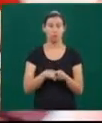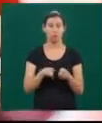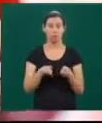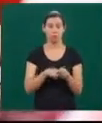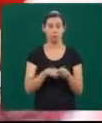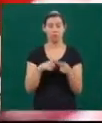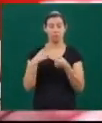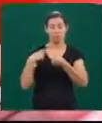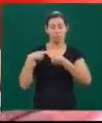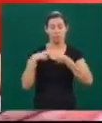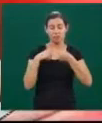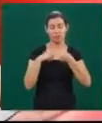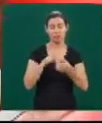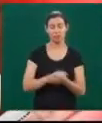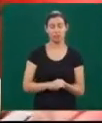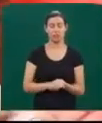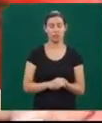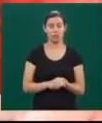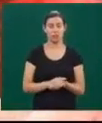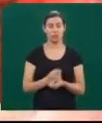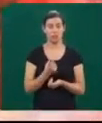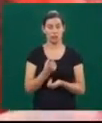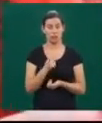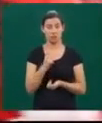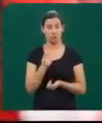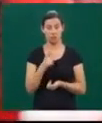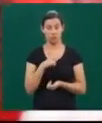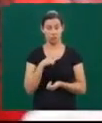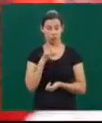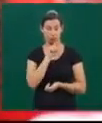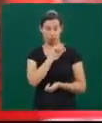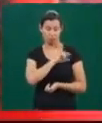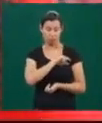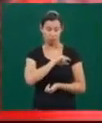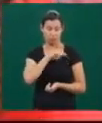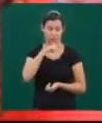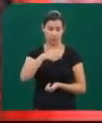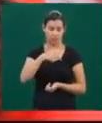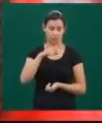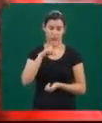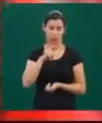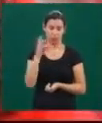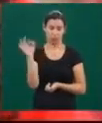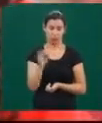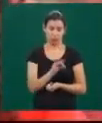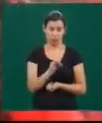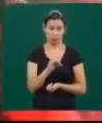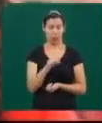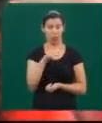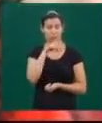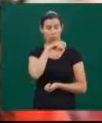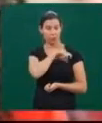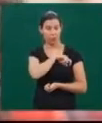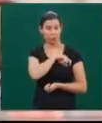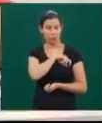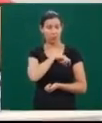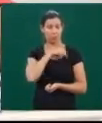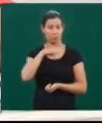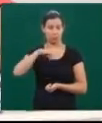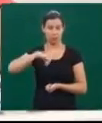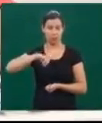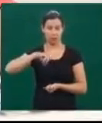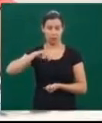é remunerado. Elas recebem 75% do salário mínimo, além de redução da pena em um dia